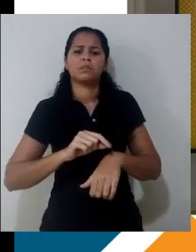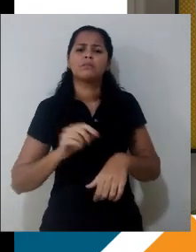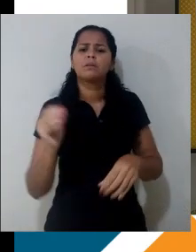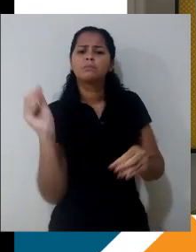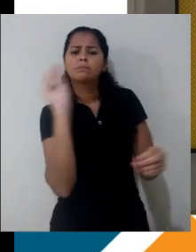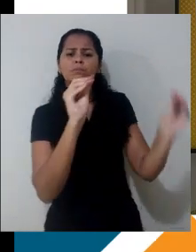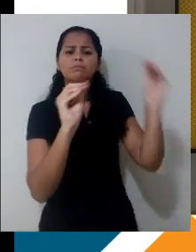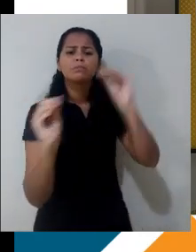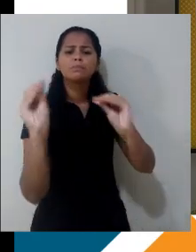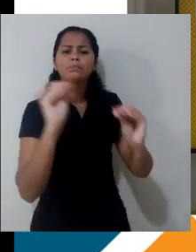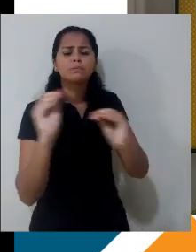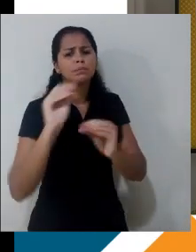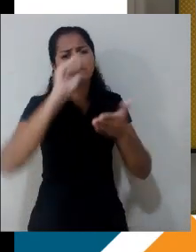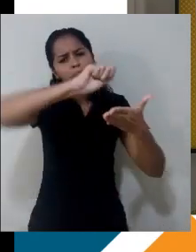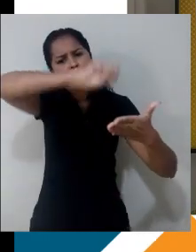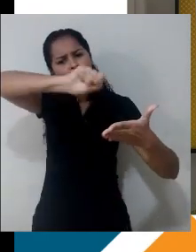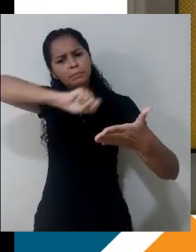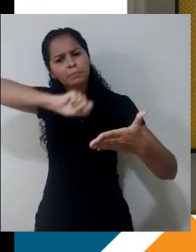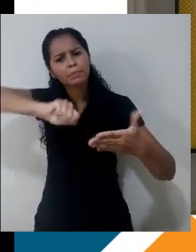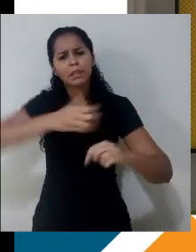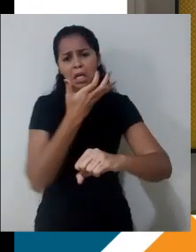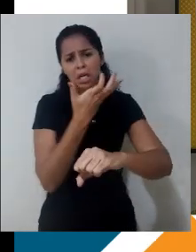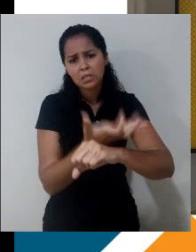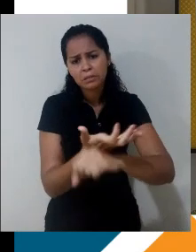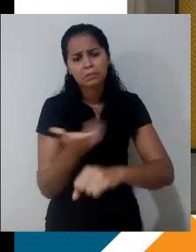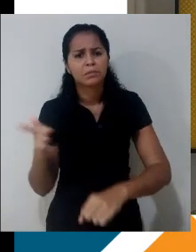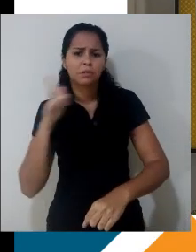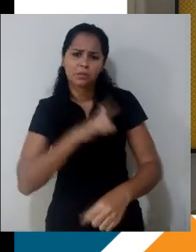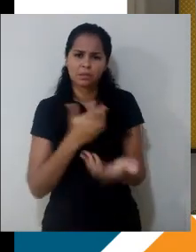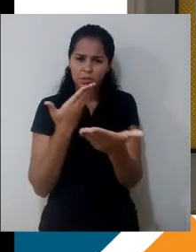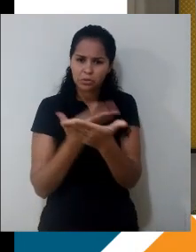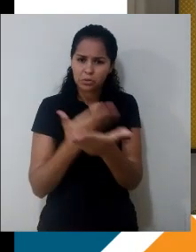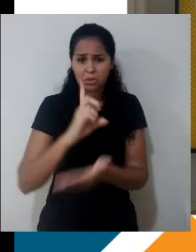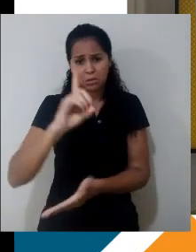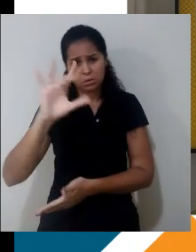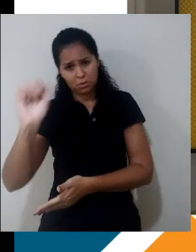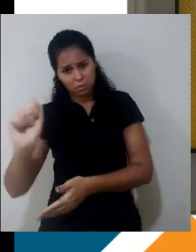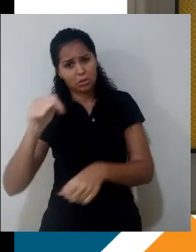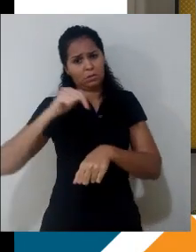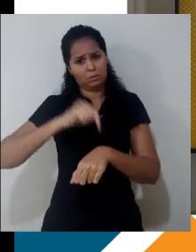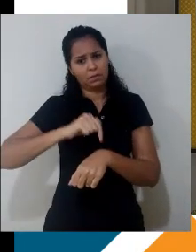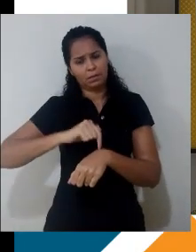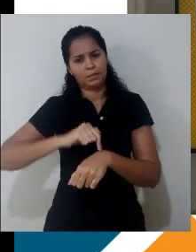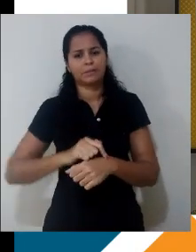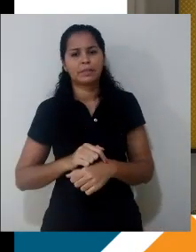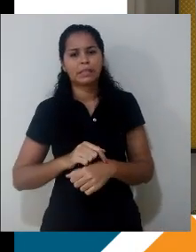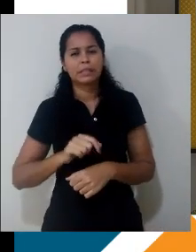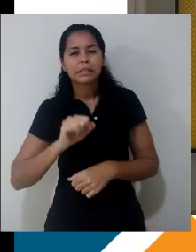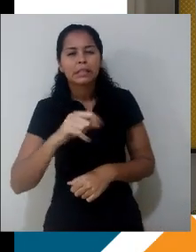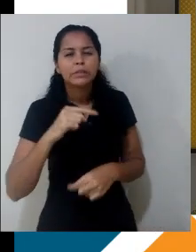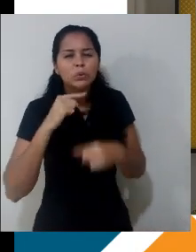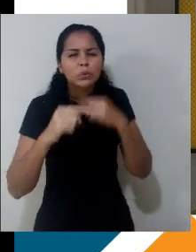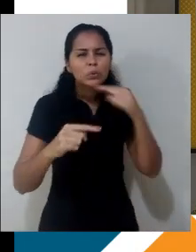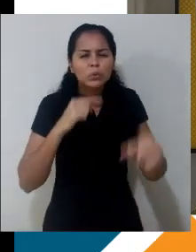esse plano de acordo com a disciplina que vocês vão conseguir estudar naquele dia, naquele horário. Se vocês tiverem dificuldade